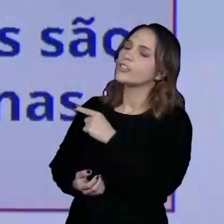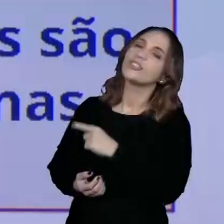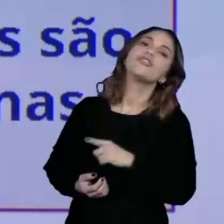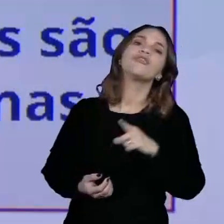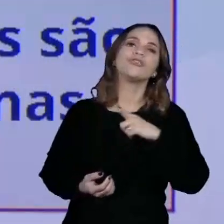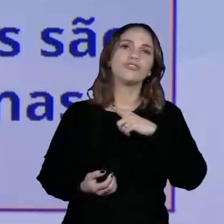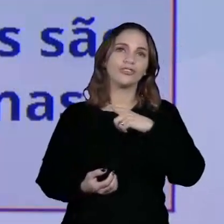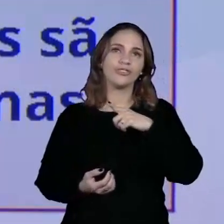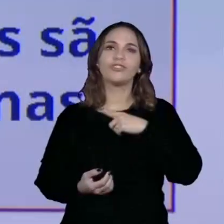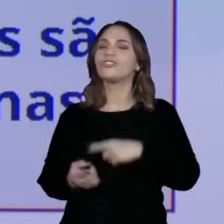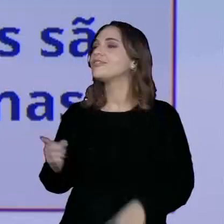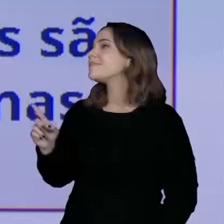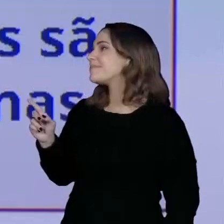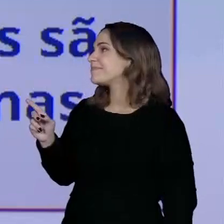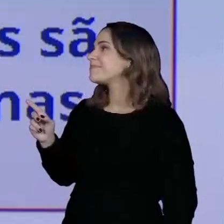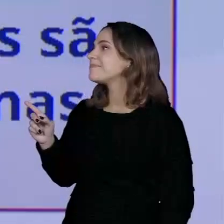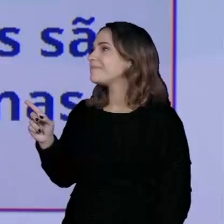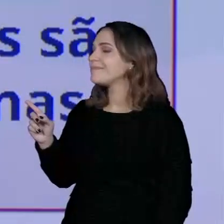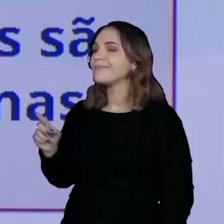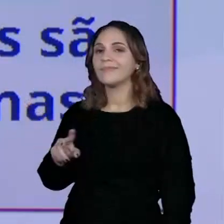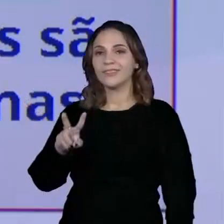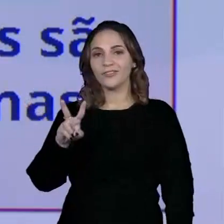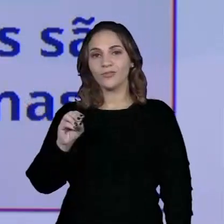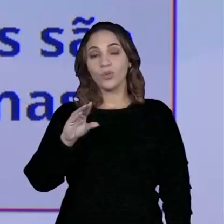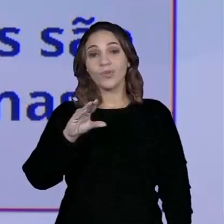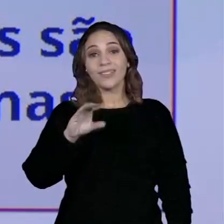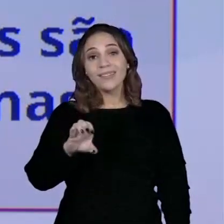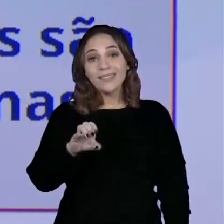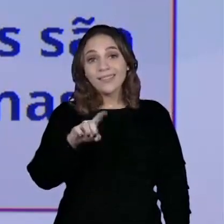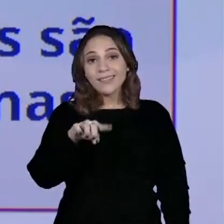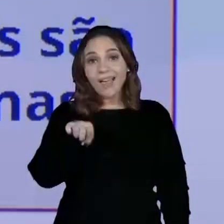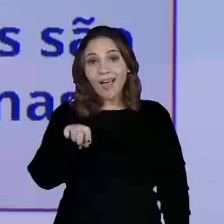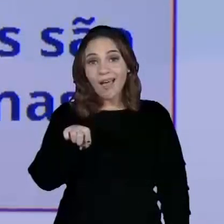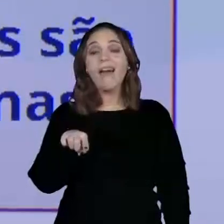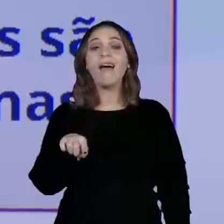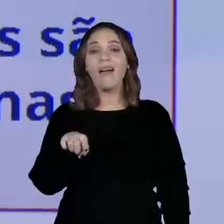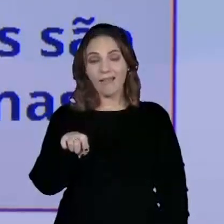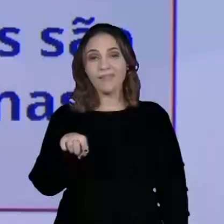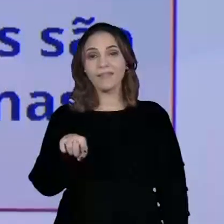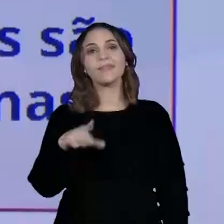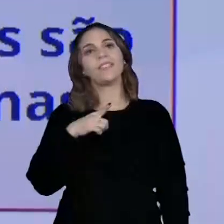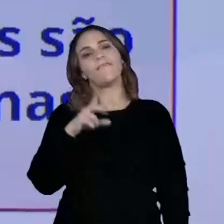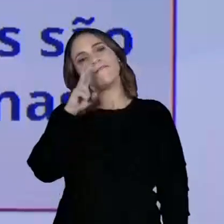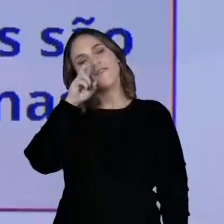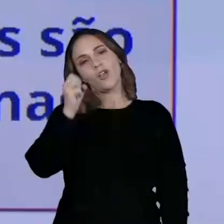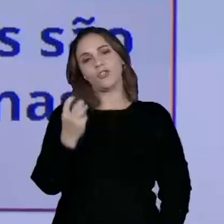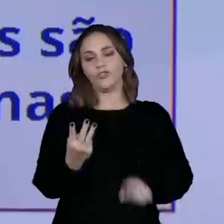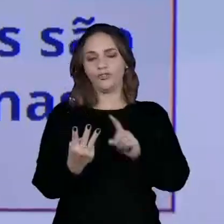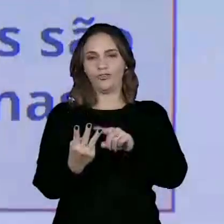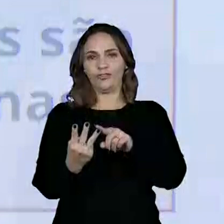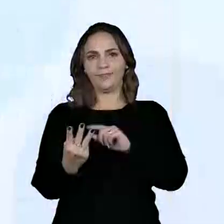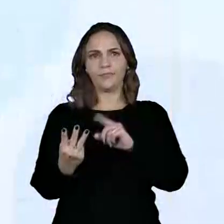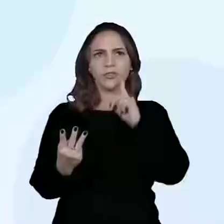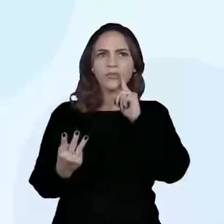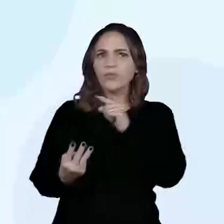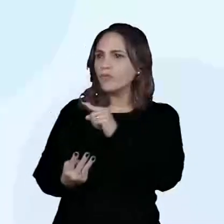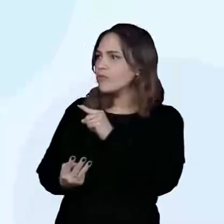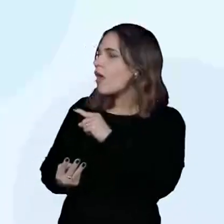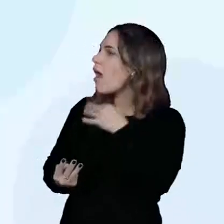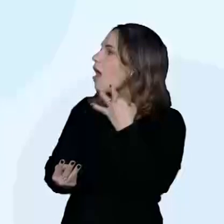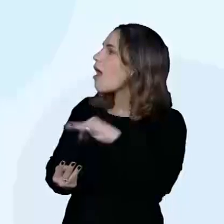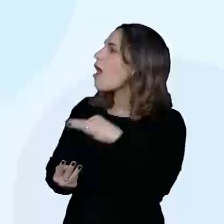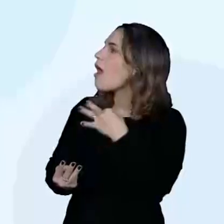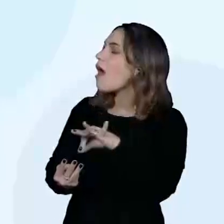a sílaba mais forte é a última. Então, é uma oxítona. Ela termina com E. Vamos ver na nossa lista? Olha o E